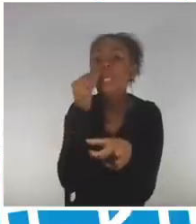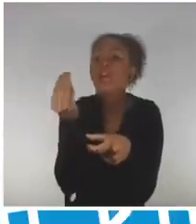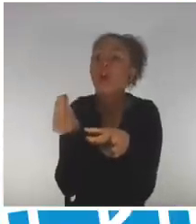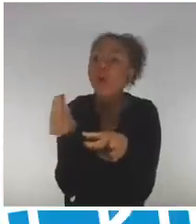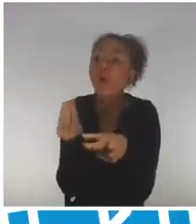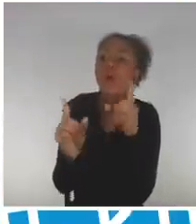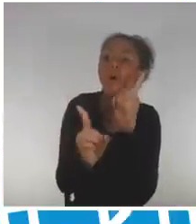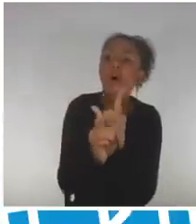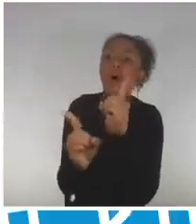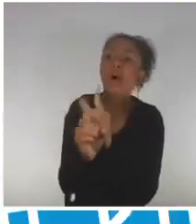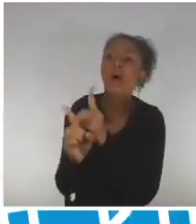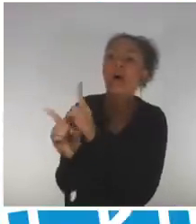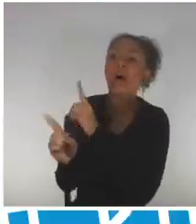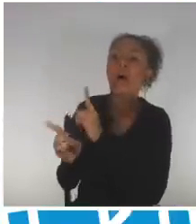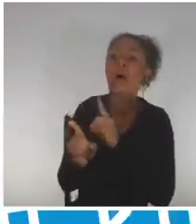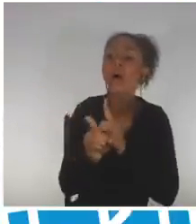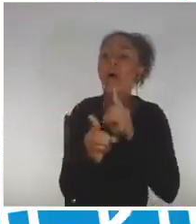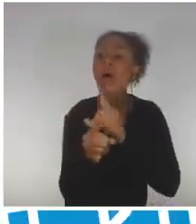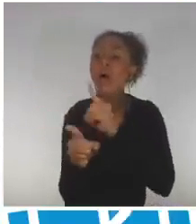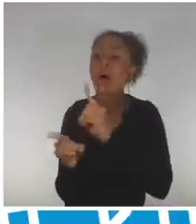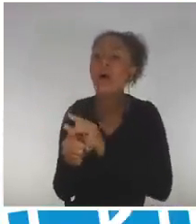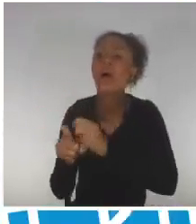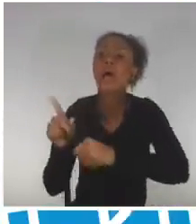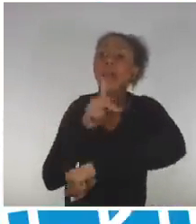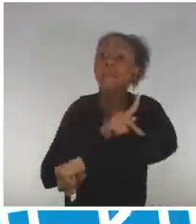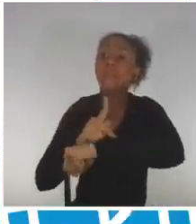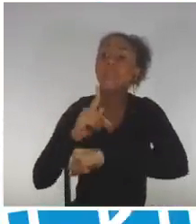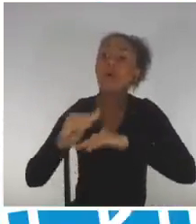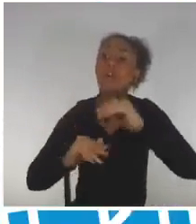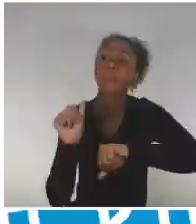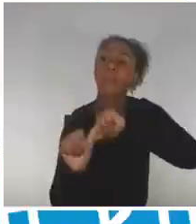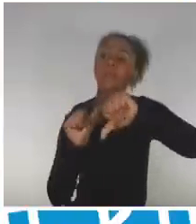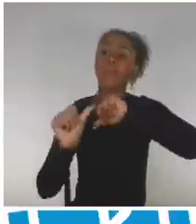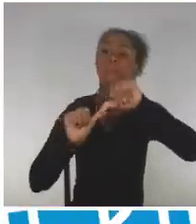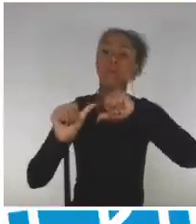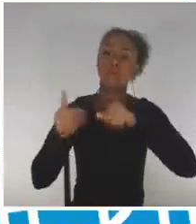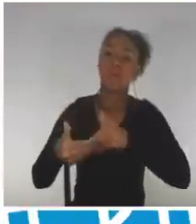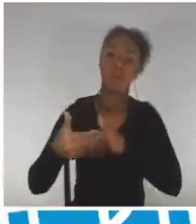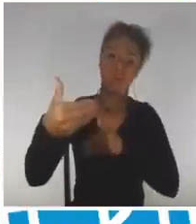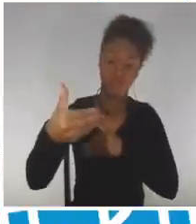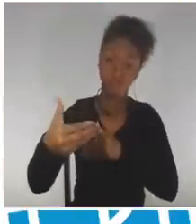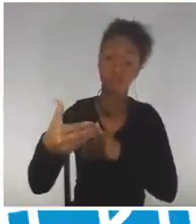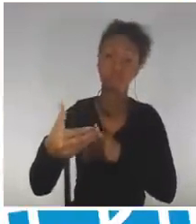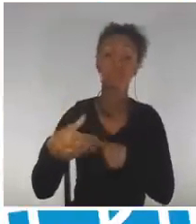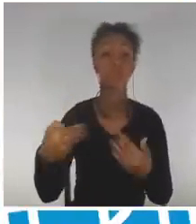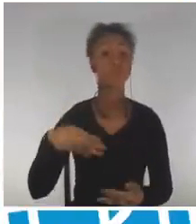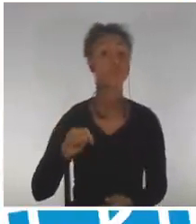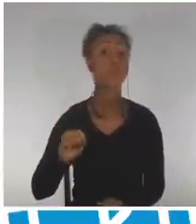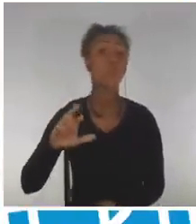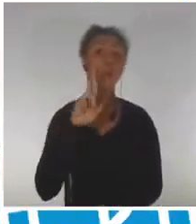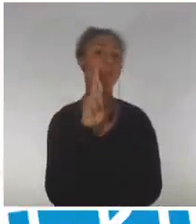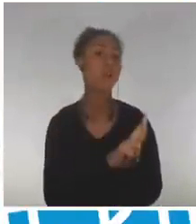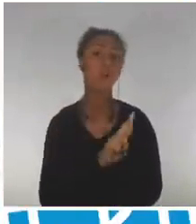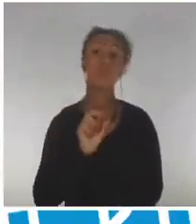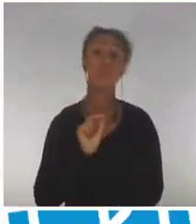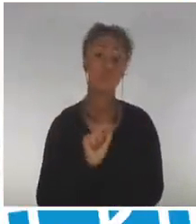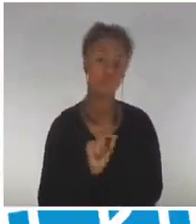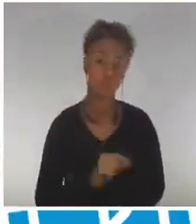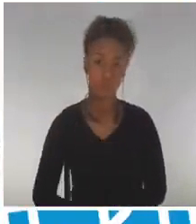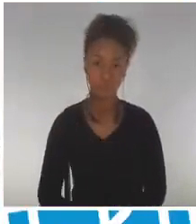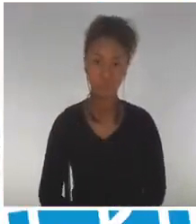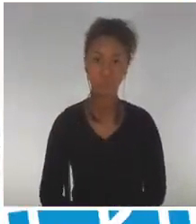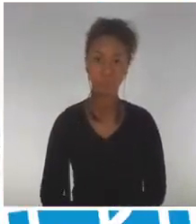que necessitariam ser feitas no próximo ano. A resposta do MEC foi de